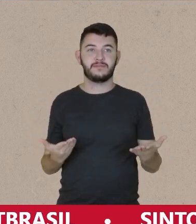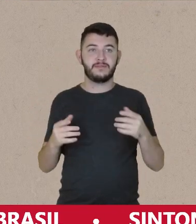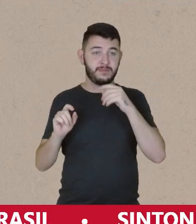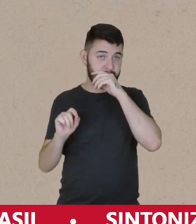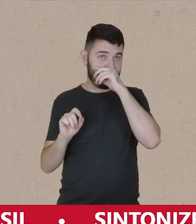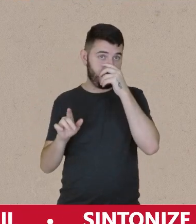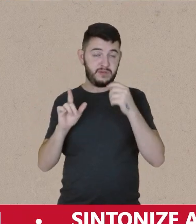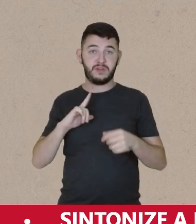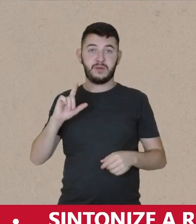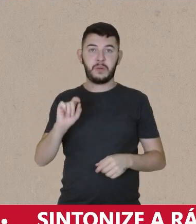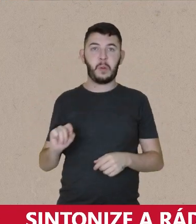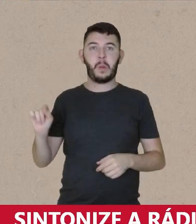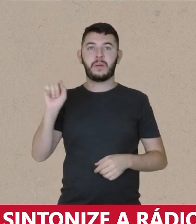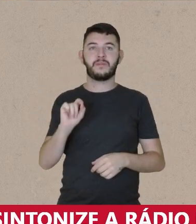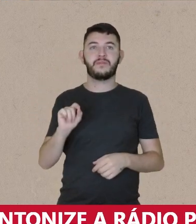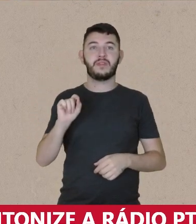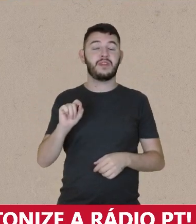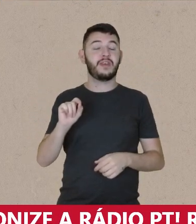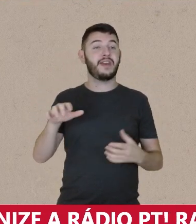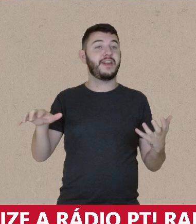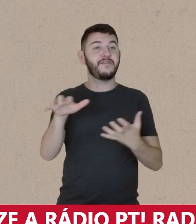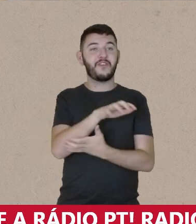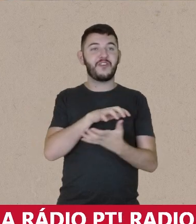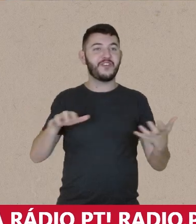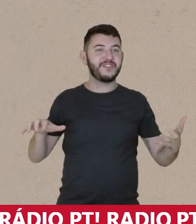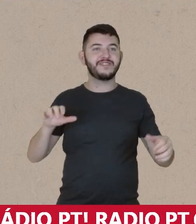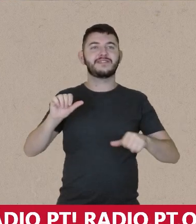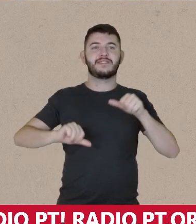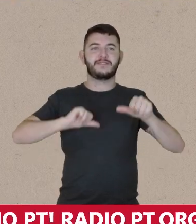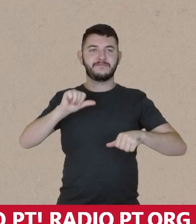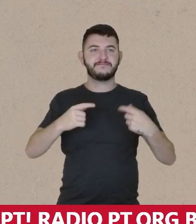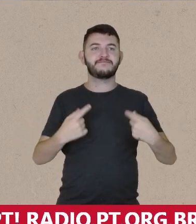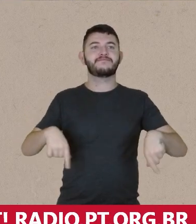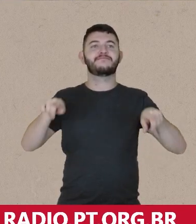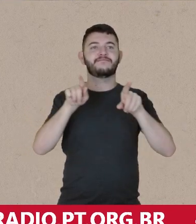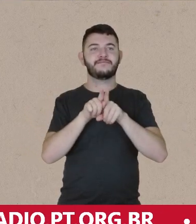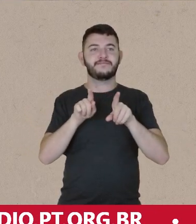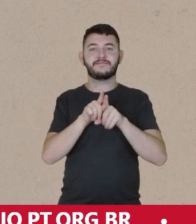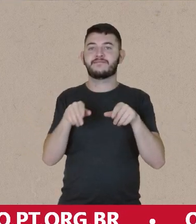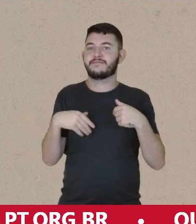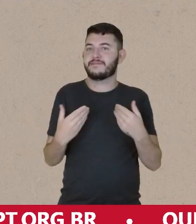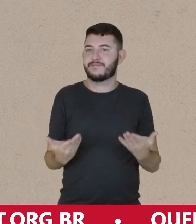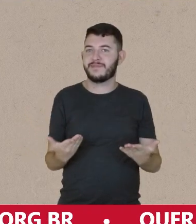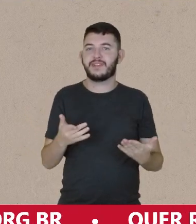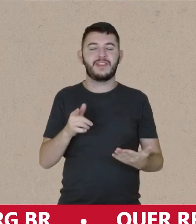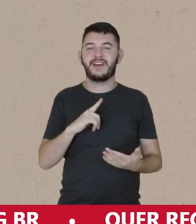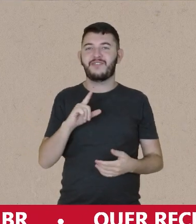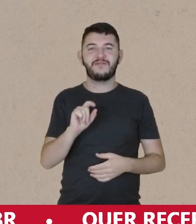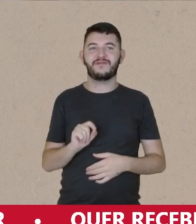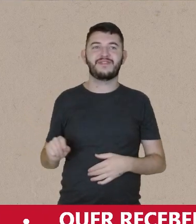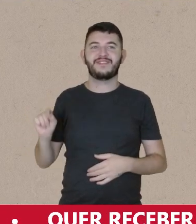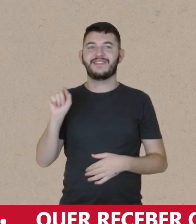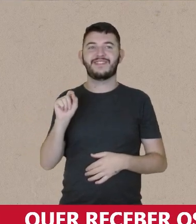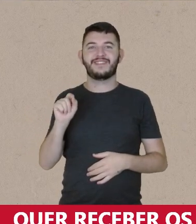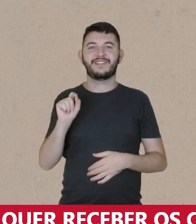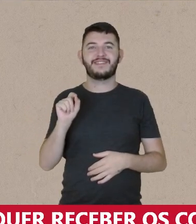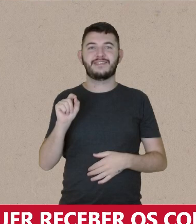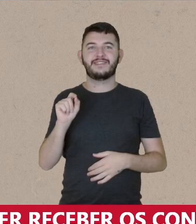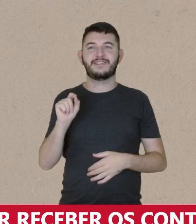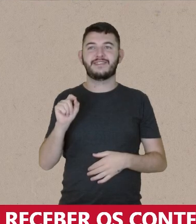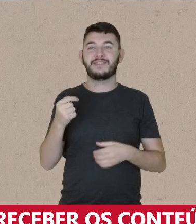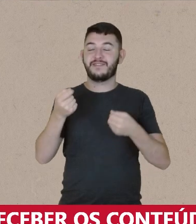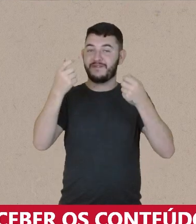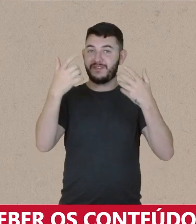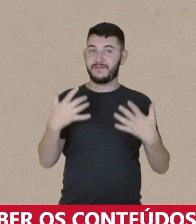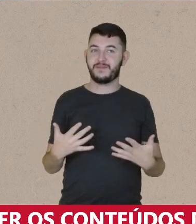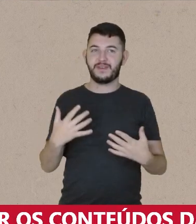votar, quanto mais fazer revolução, entende? Então, assim, está todo mundo com a cabeça pegando fogo e pensando. Mas deixa eu falar uma